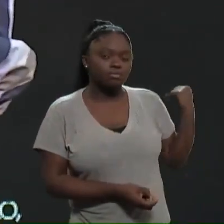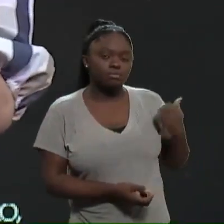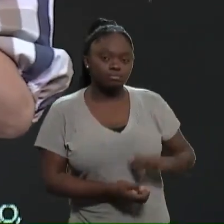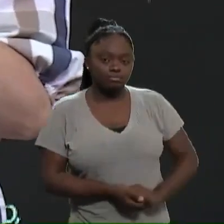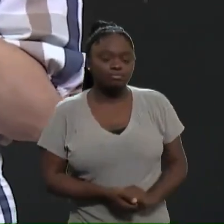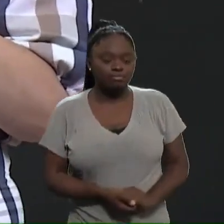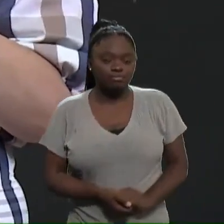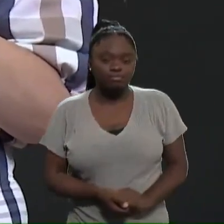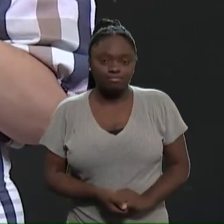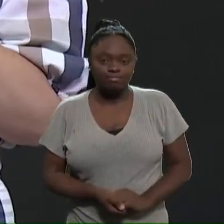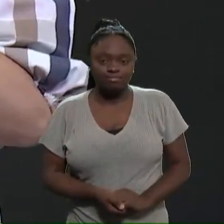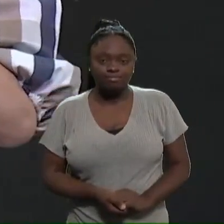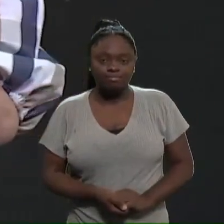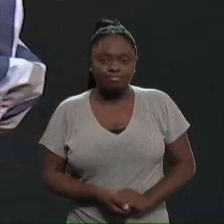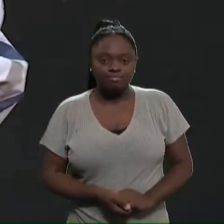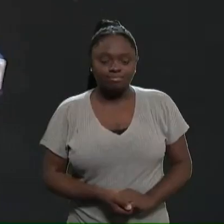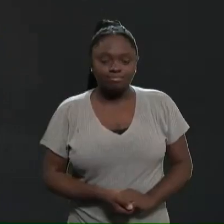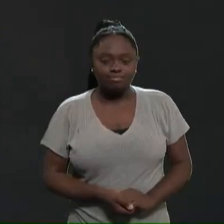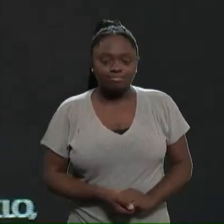segunda opção.